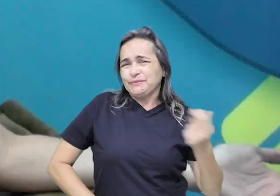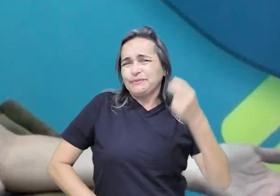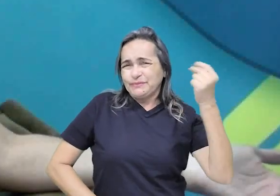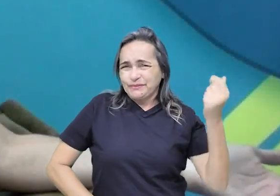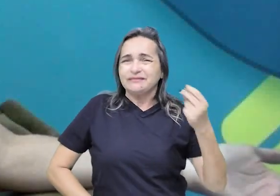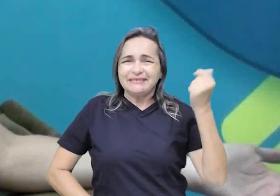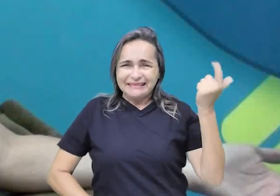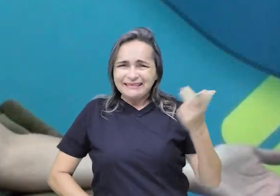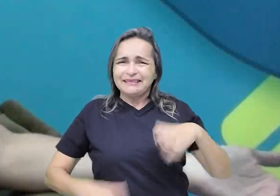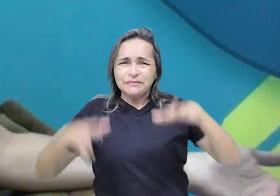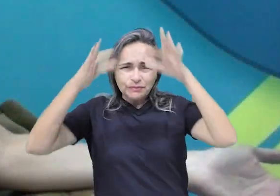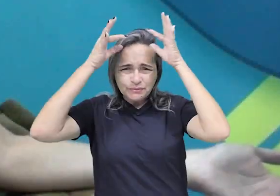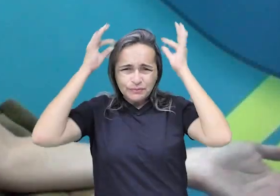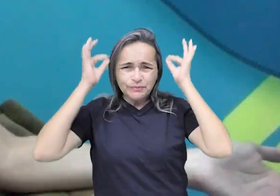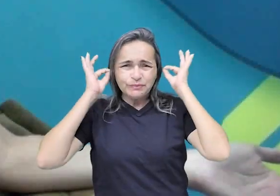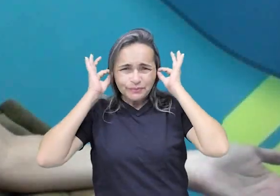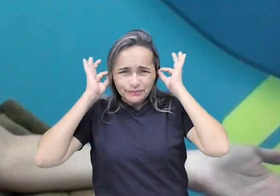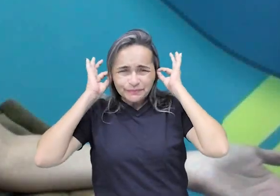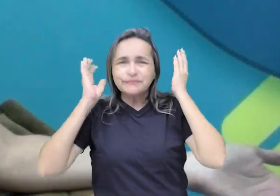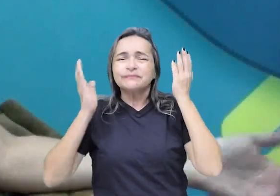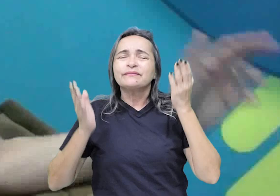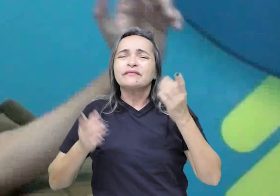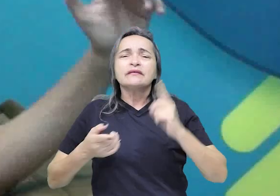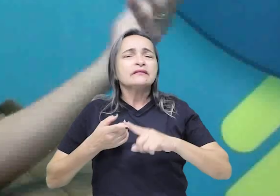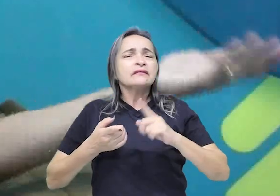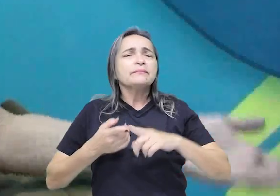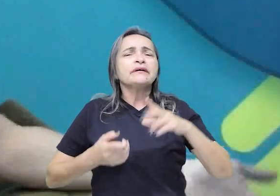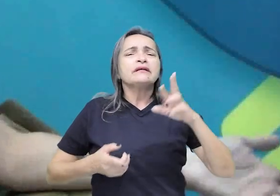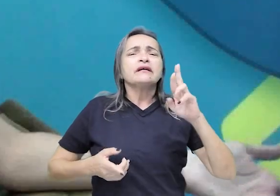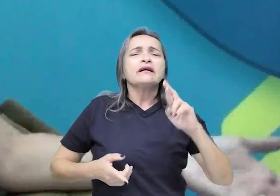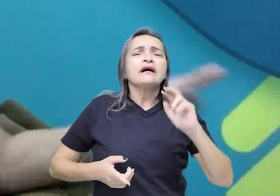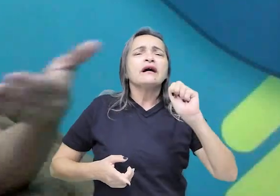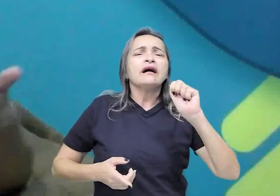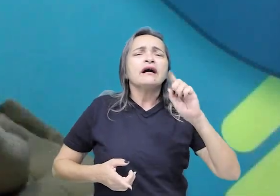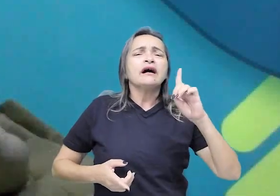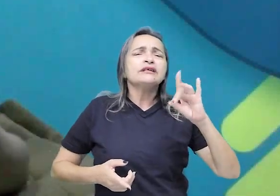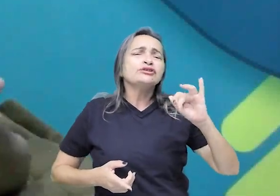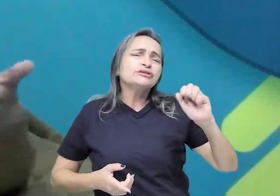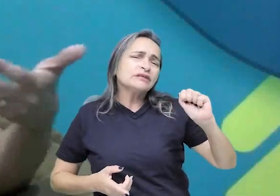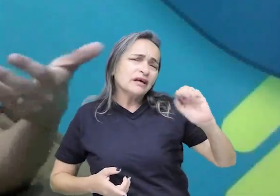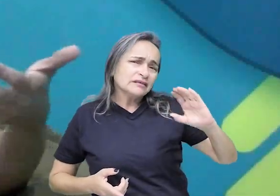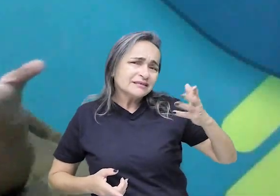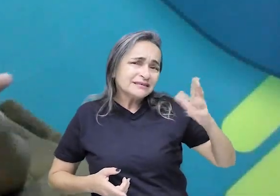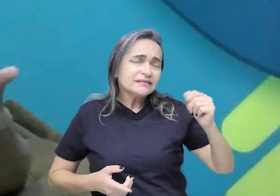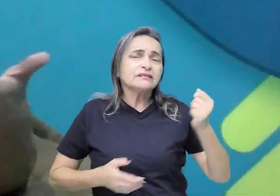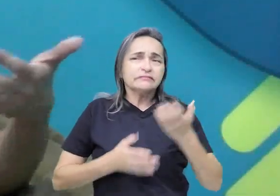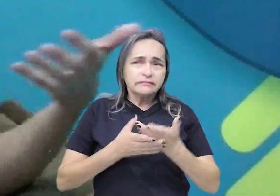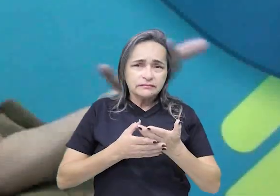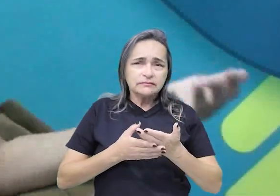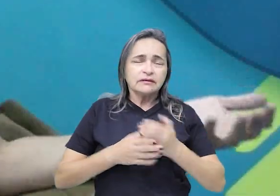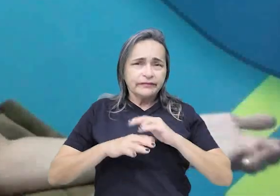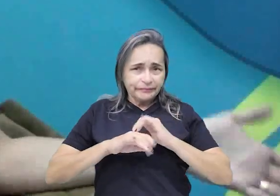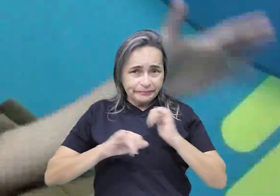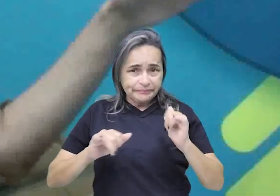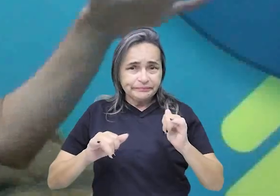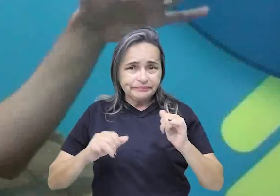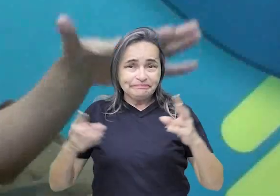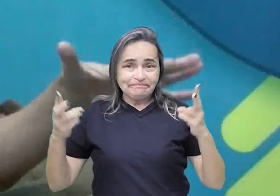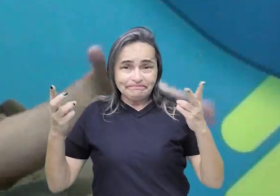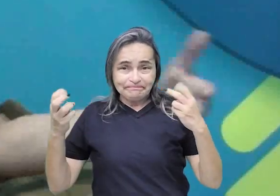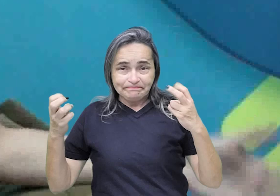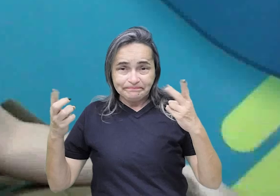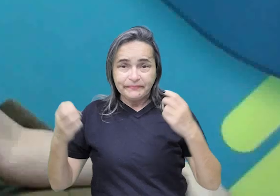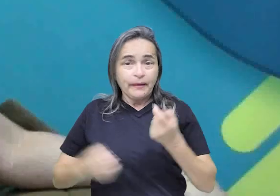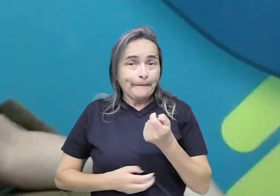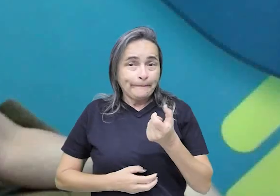história que ainda é pouco debatida, entre aspas. Ela não ganha muita visibilidade.